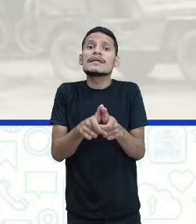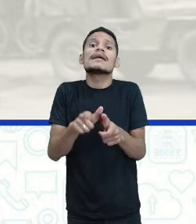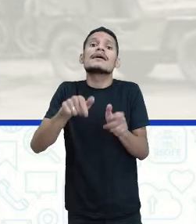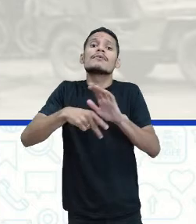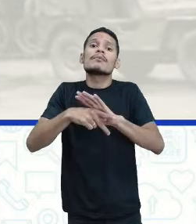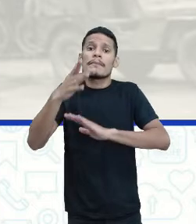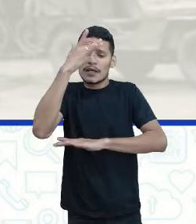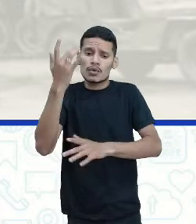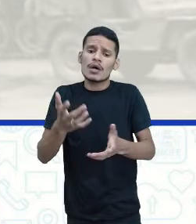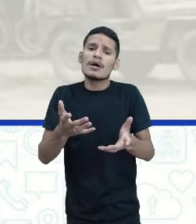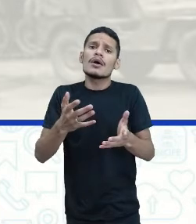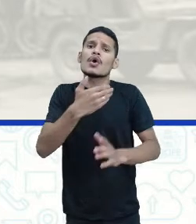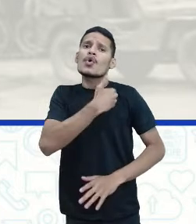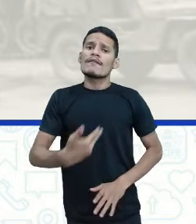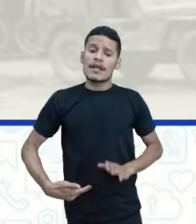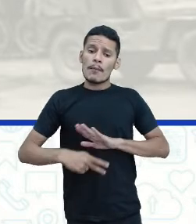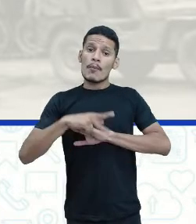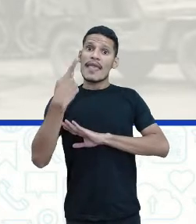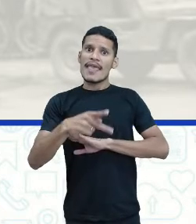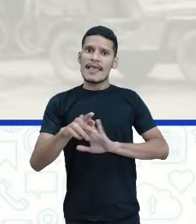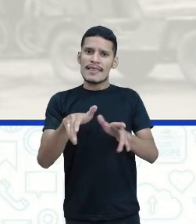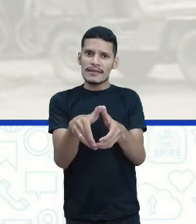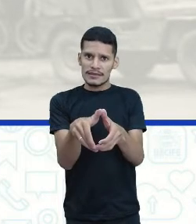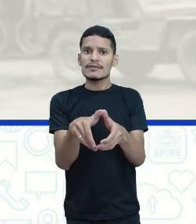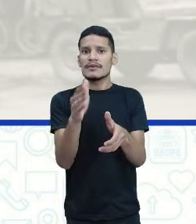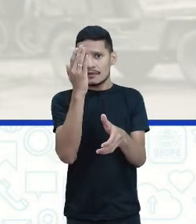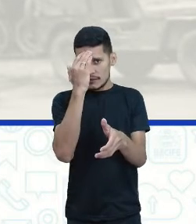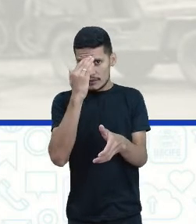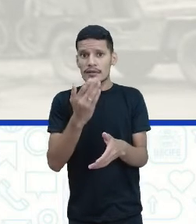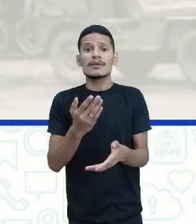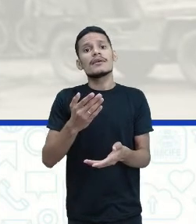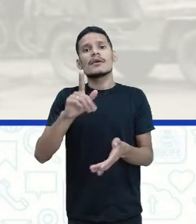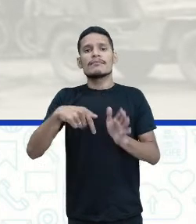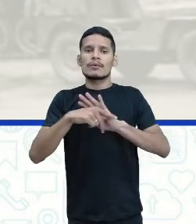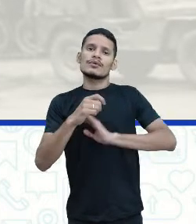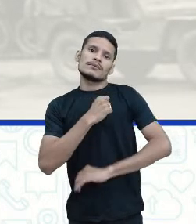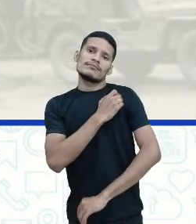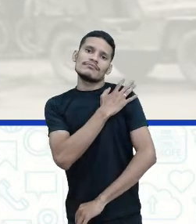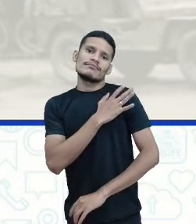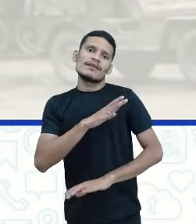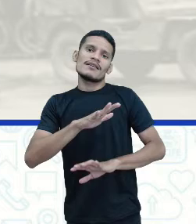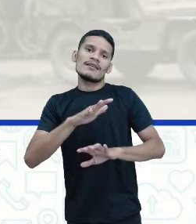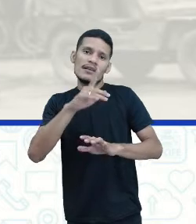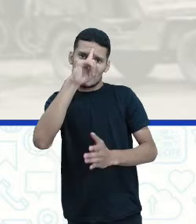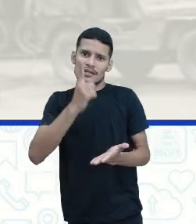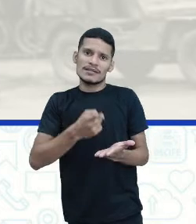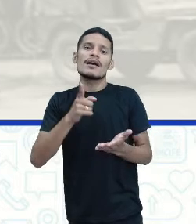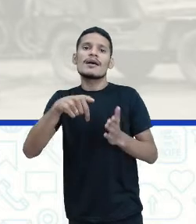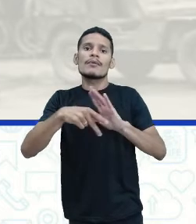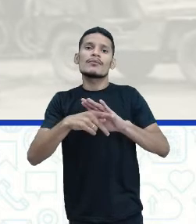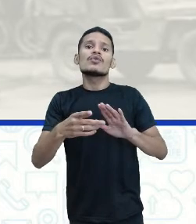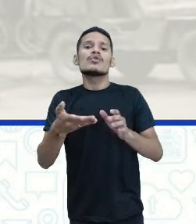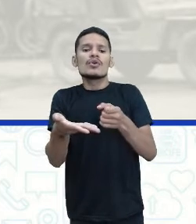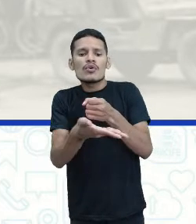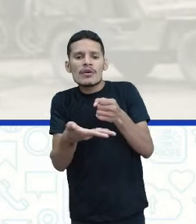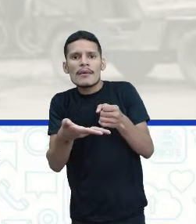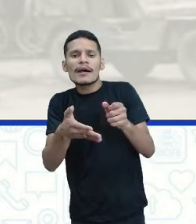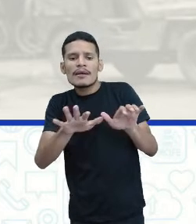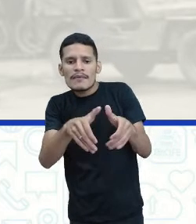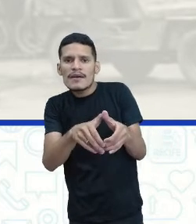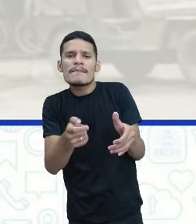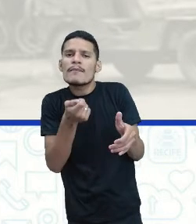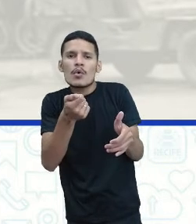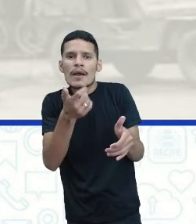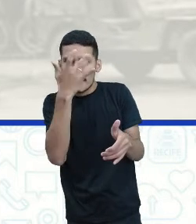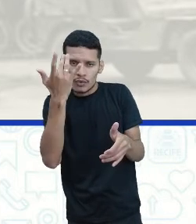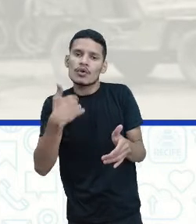ser os que governam. Vão governar para eles, né, sempre. A ditadura militar é um exemplo de que a renda simplesmente se concentrou na mão de pouca gente. Tá?